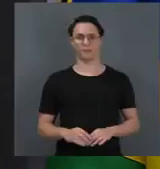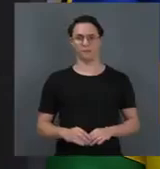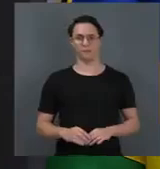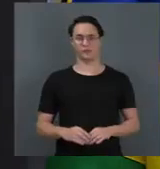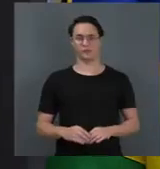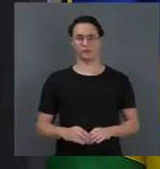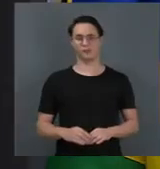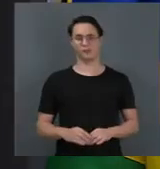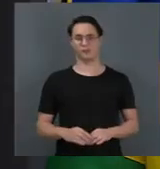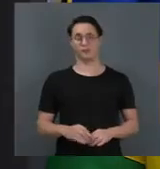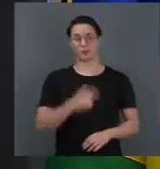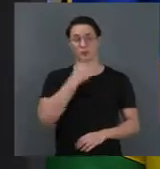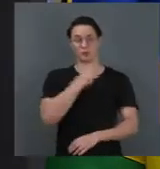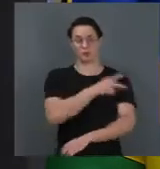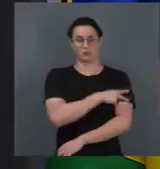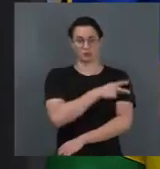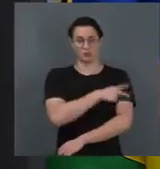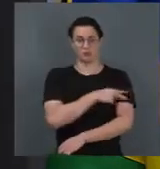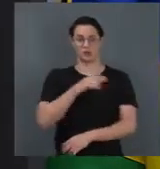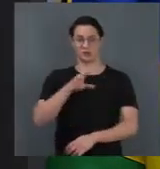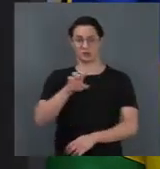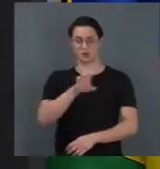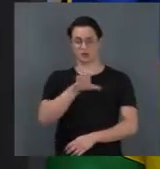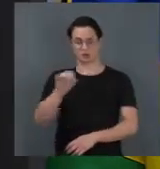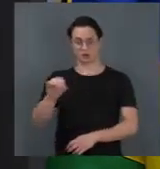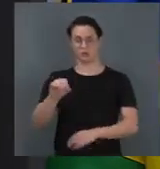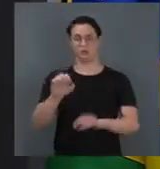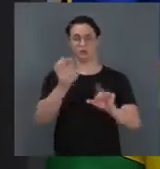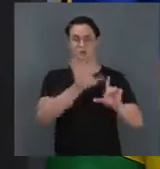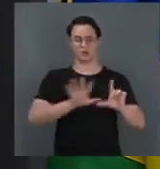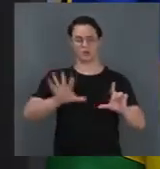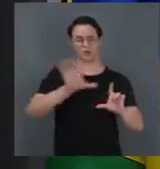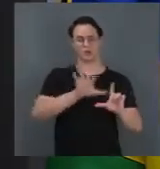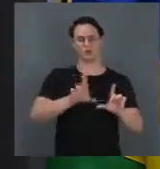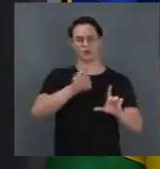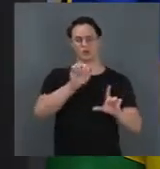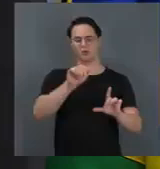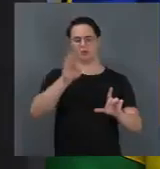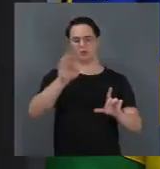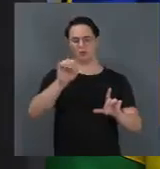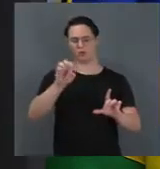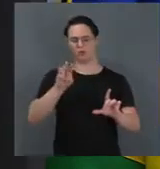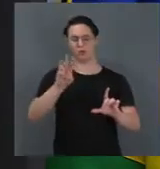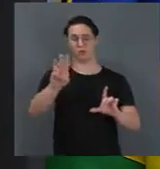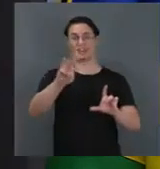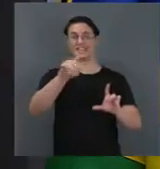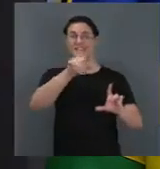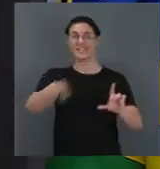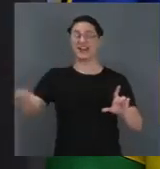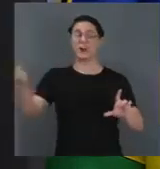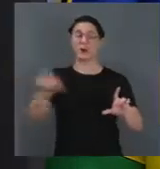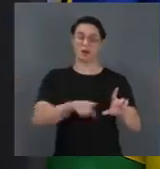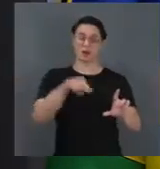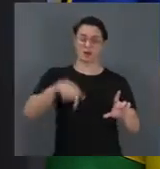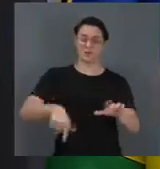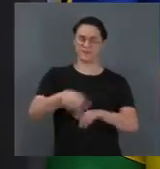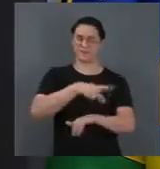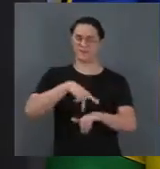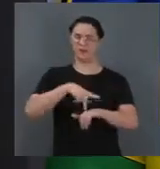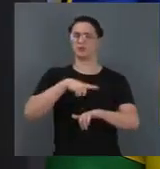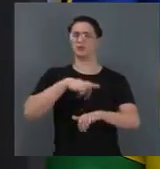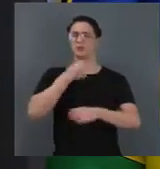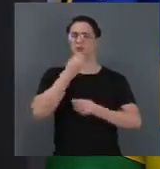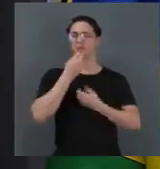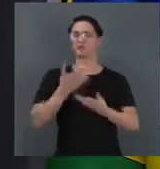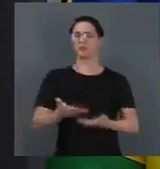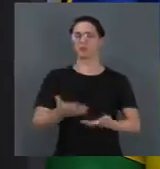O CEO da plataforma Rumble, que foi praticamente banida do país, um depoimento fortíssimo que ele deu